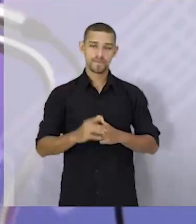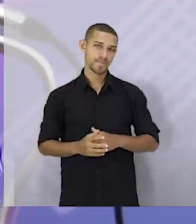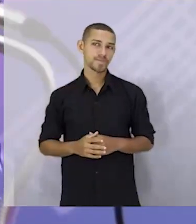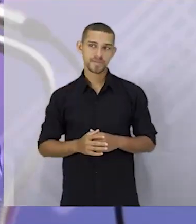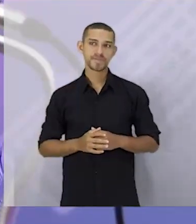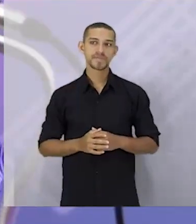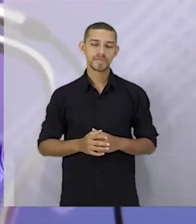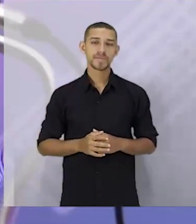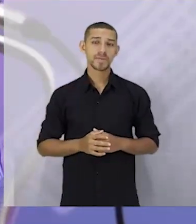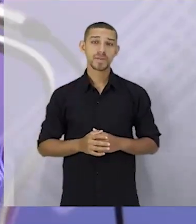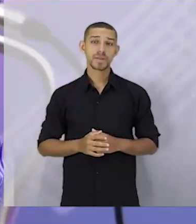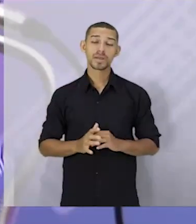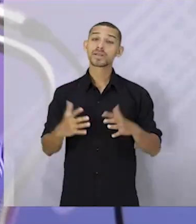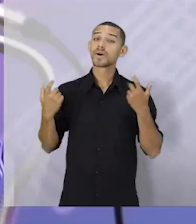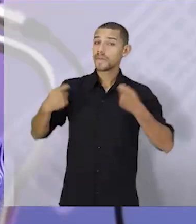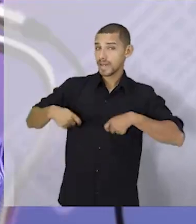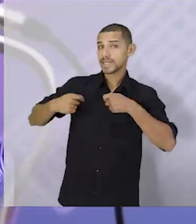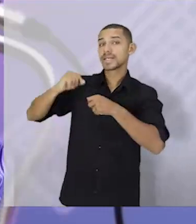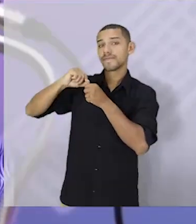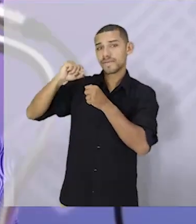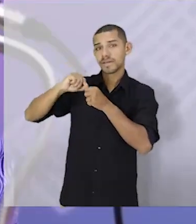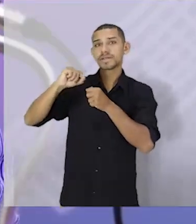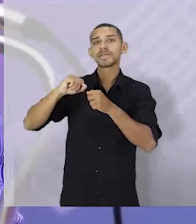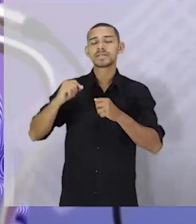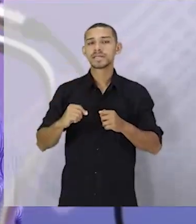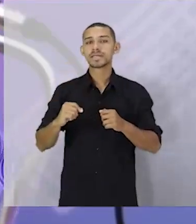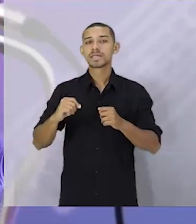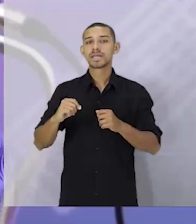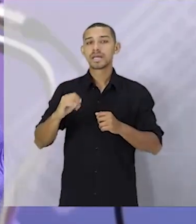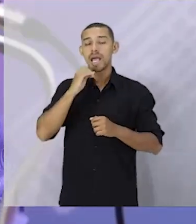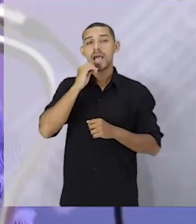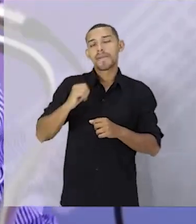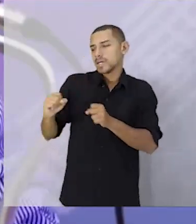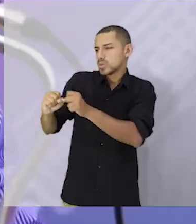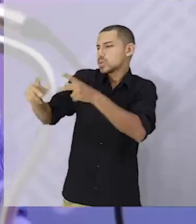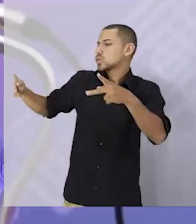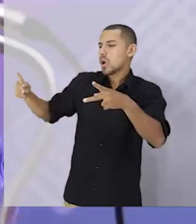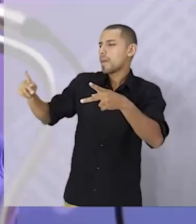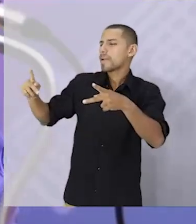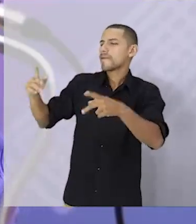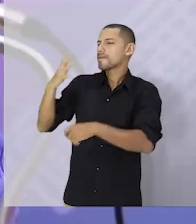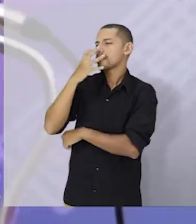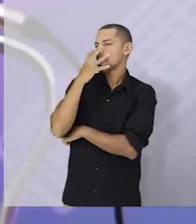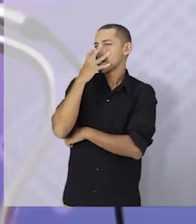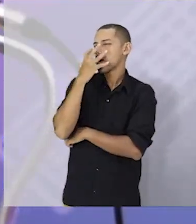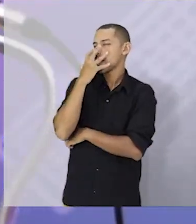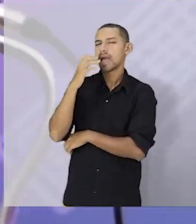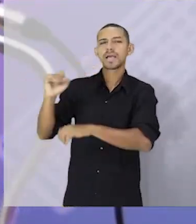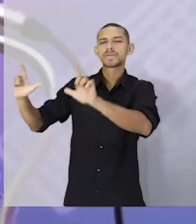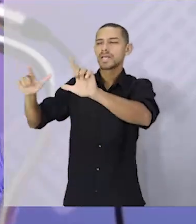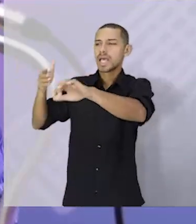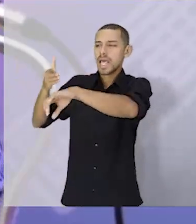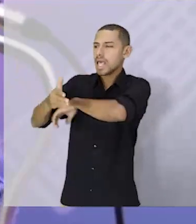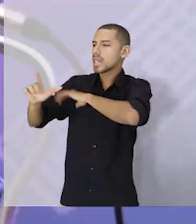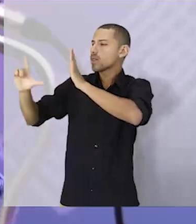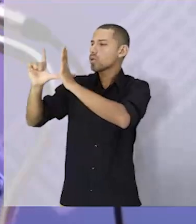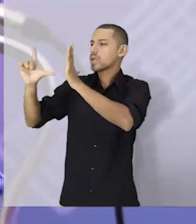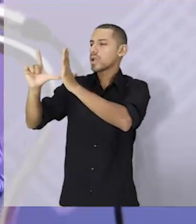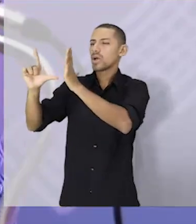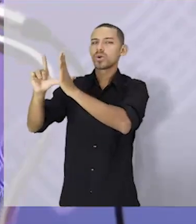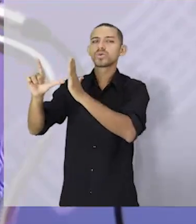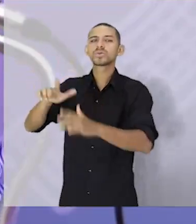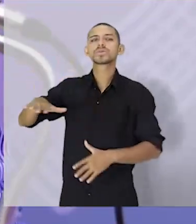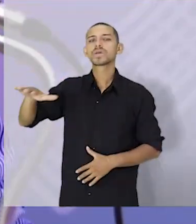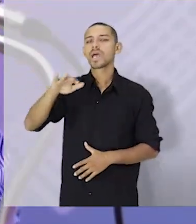Então, você precisa fazer isso. Você está no shopping, por exemplo, e você entrou na loja porque você viu